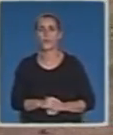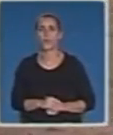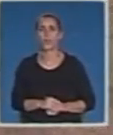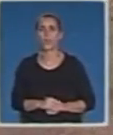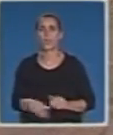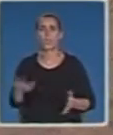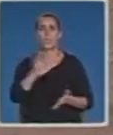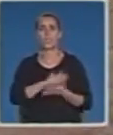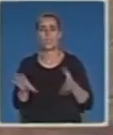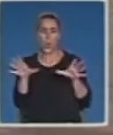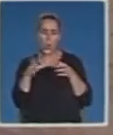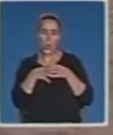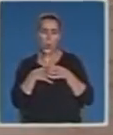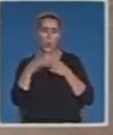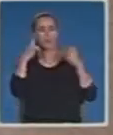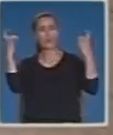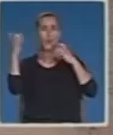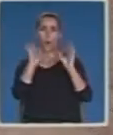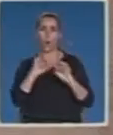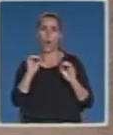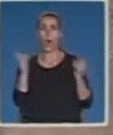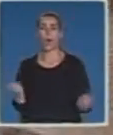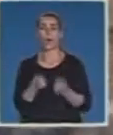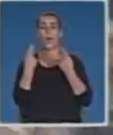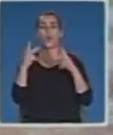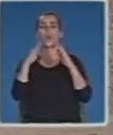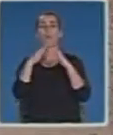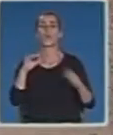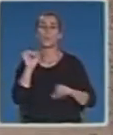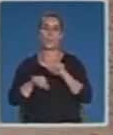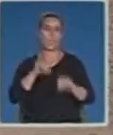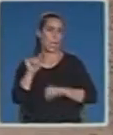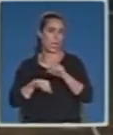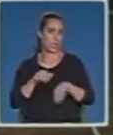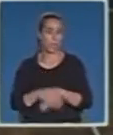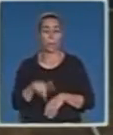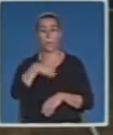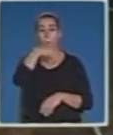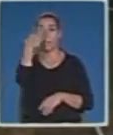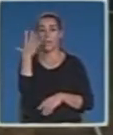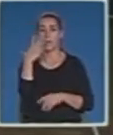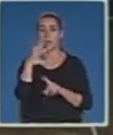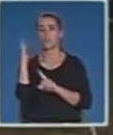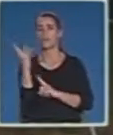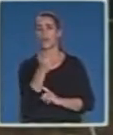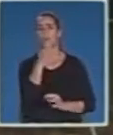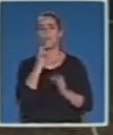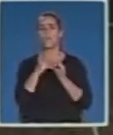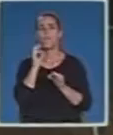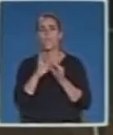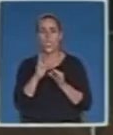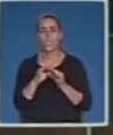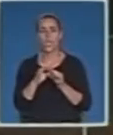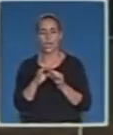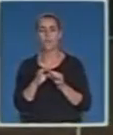Sem caravanas e sistemas sonoros, a campanha do LIVRE no Pico faz de bicicleta. Esta manhã, em plena paisagem da vinha Património Mundial da